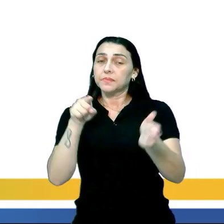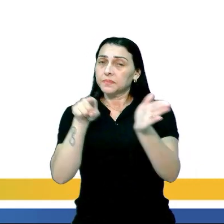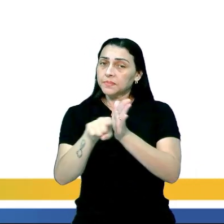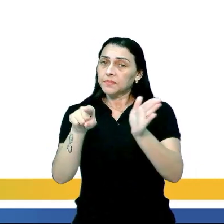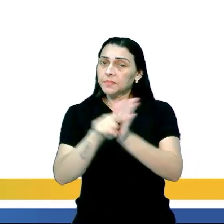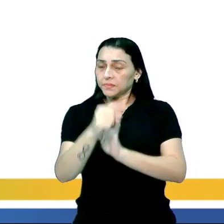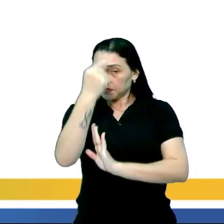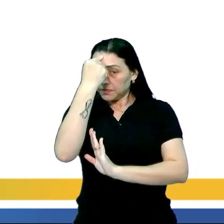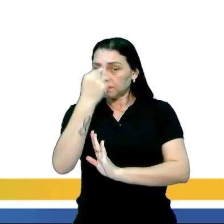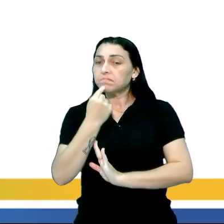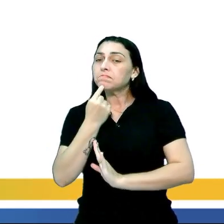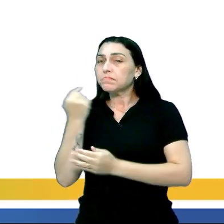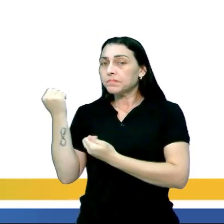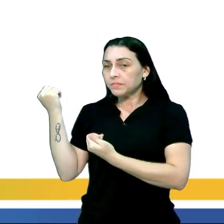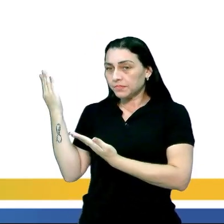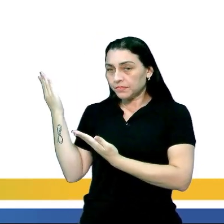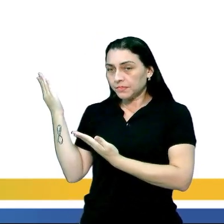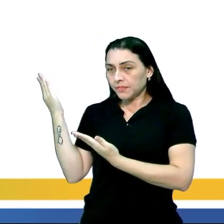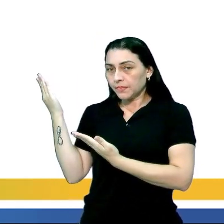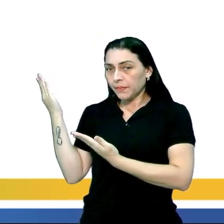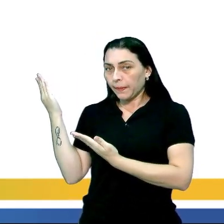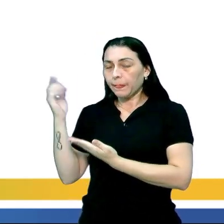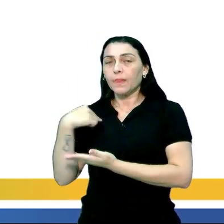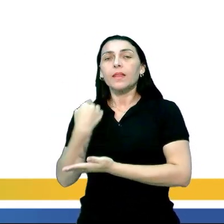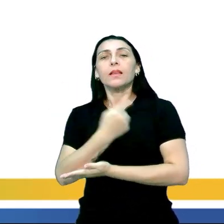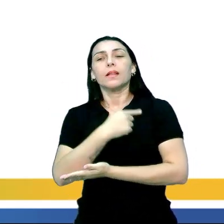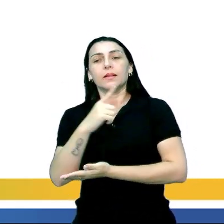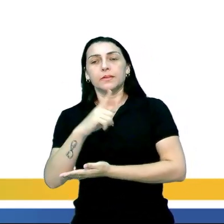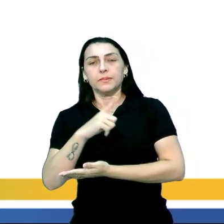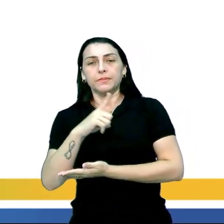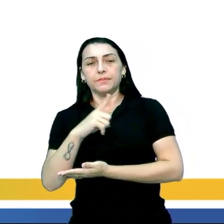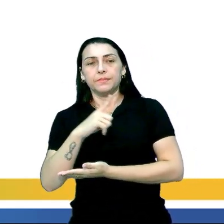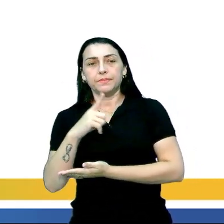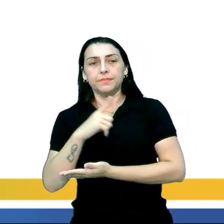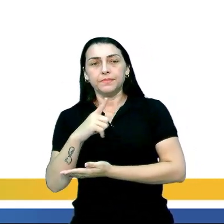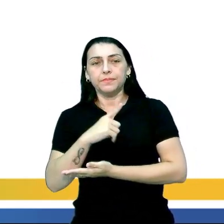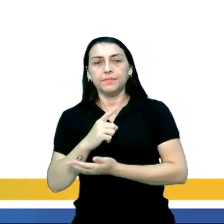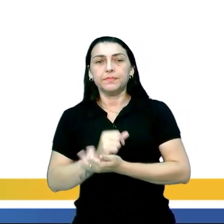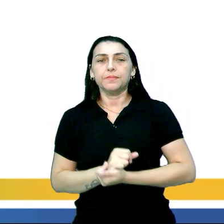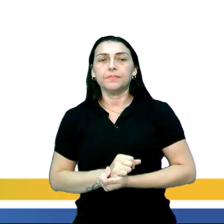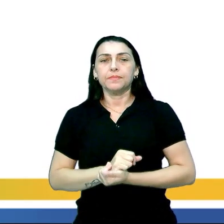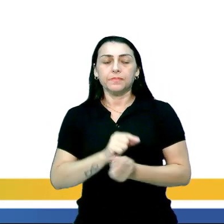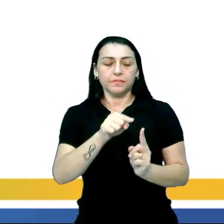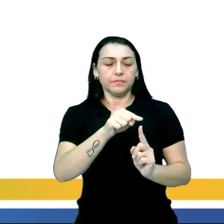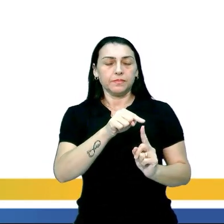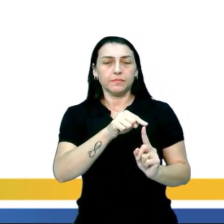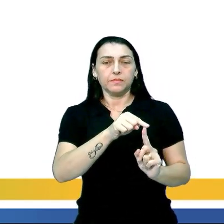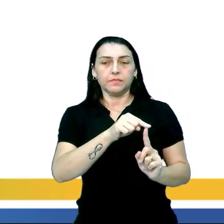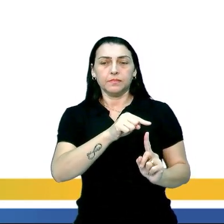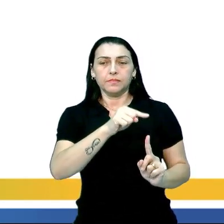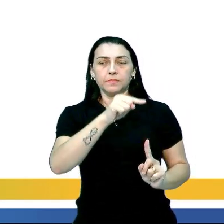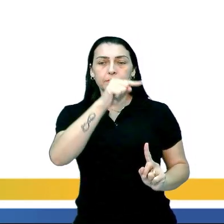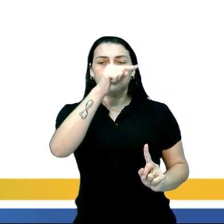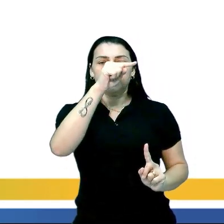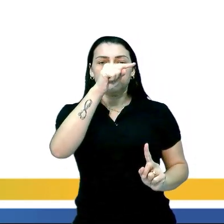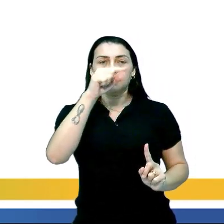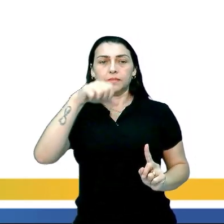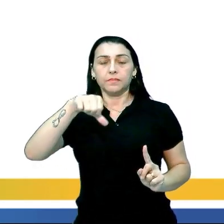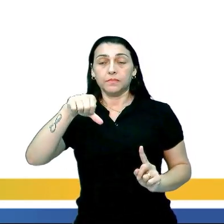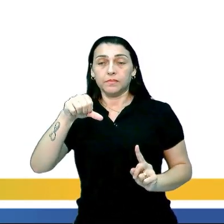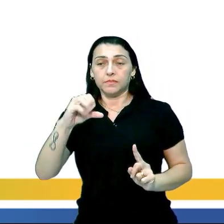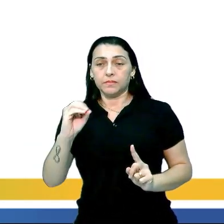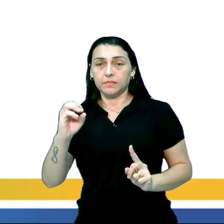essa imagem que você pode ver aí. E nós temos aqui, ó, esse comprimento de